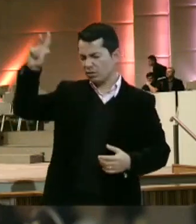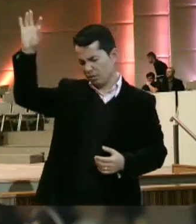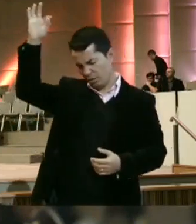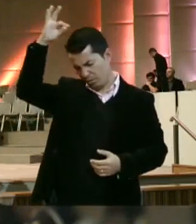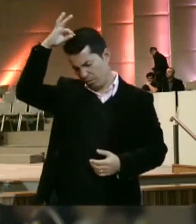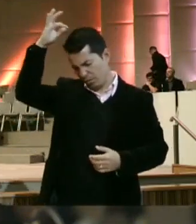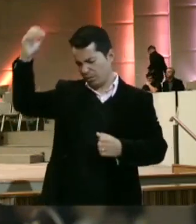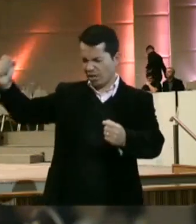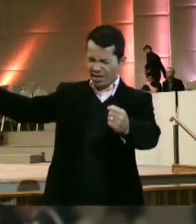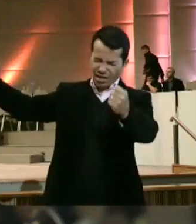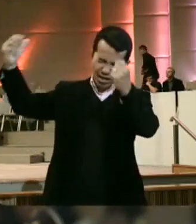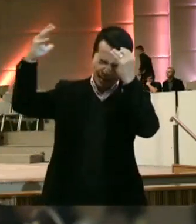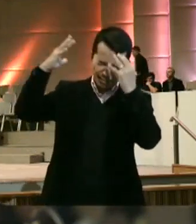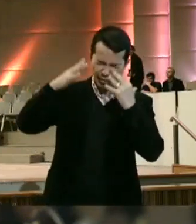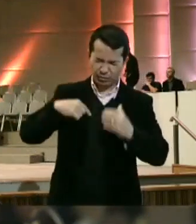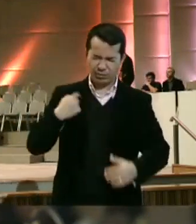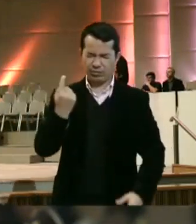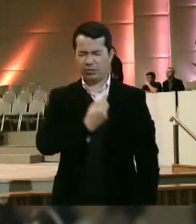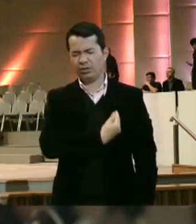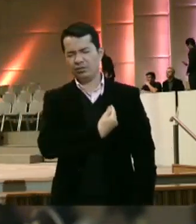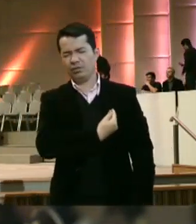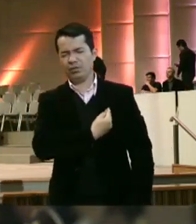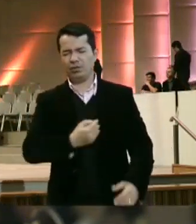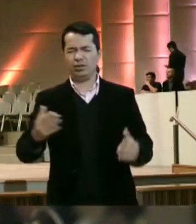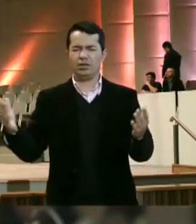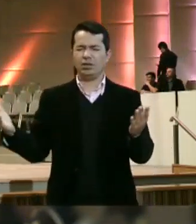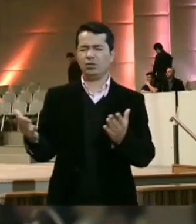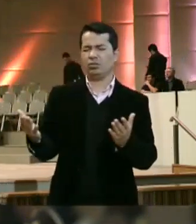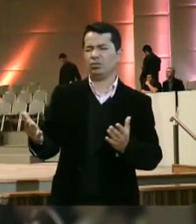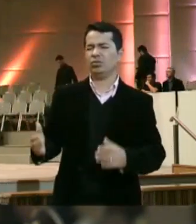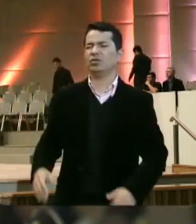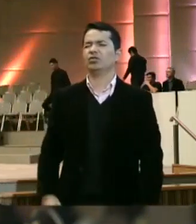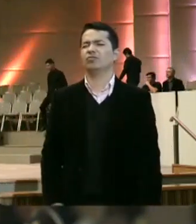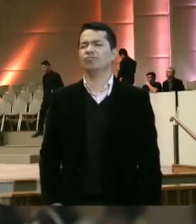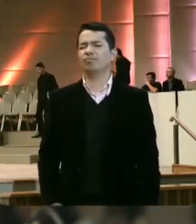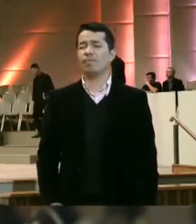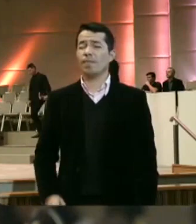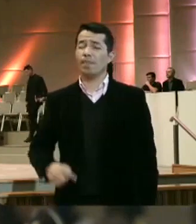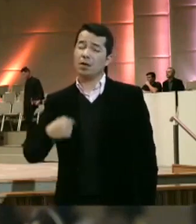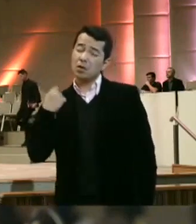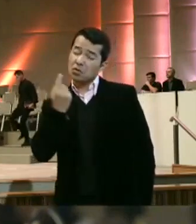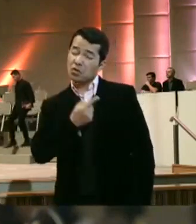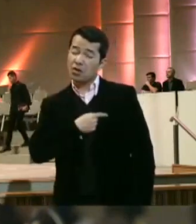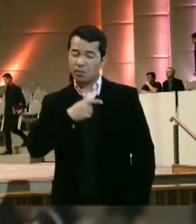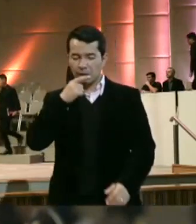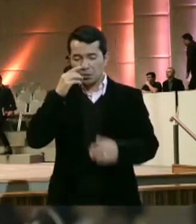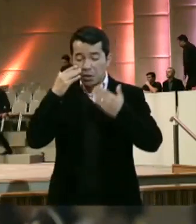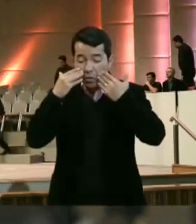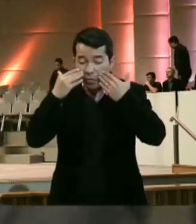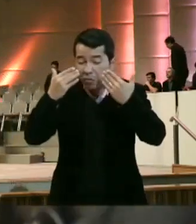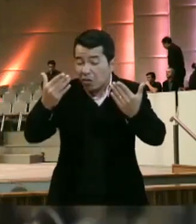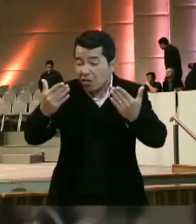nós, não algo que tenha poder extrínseco de fora,